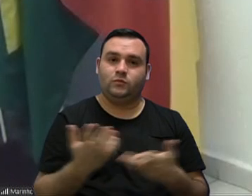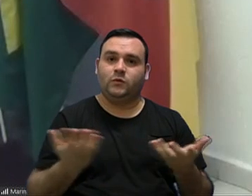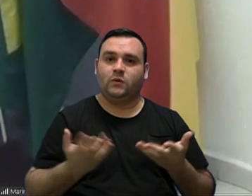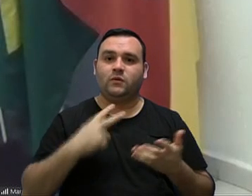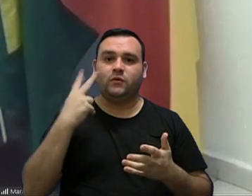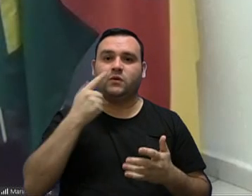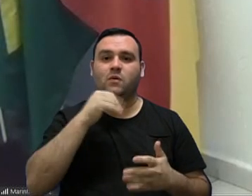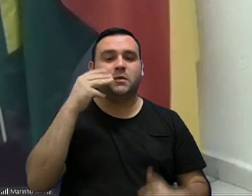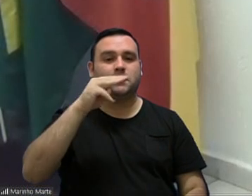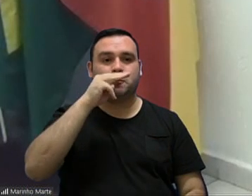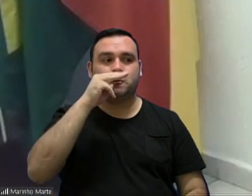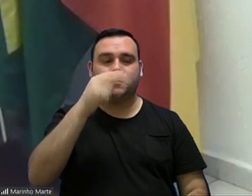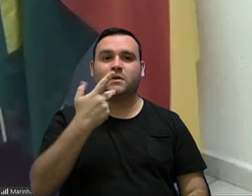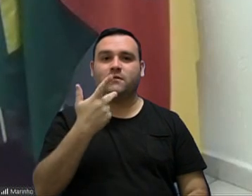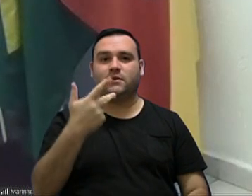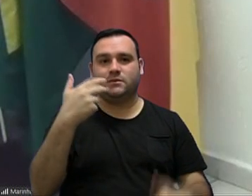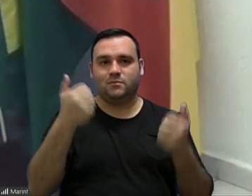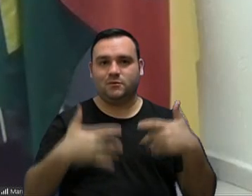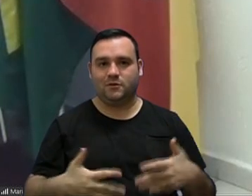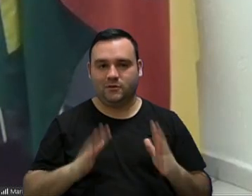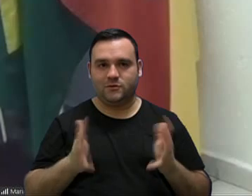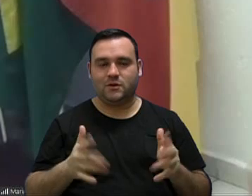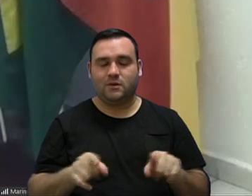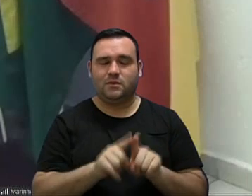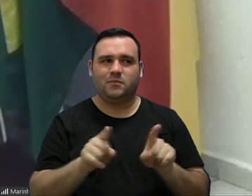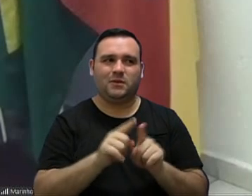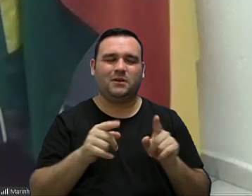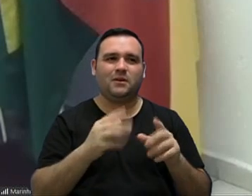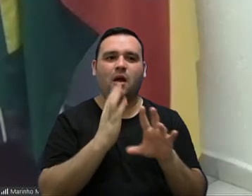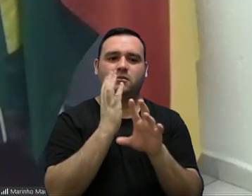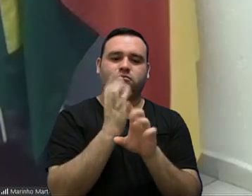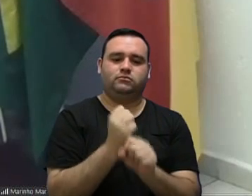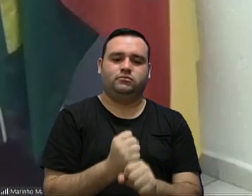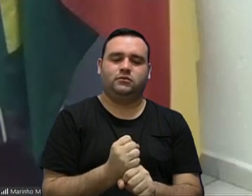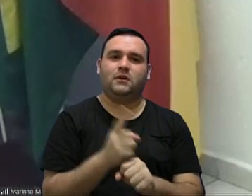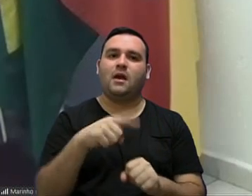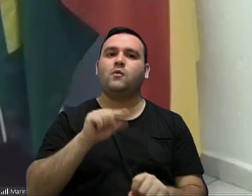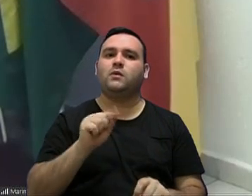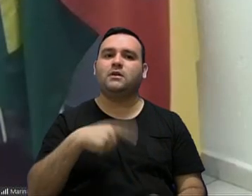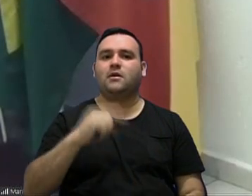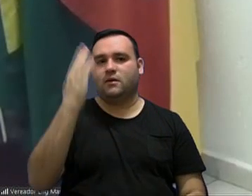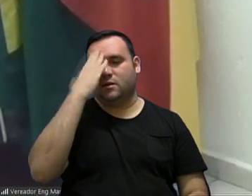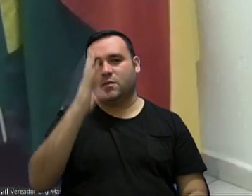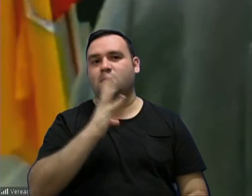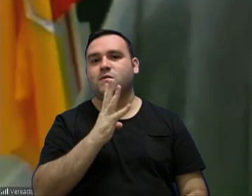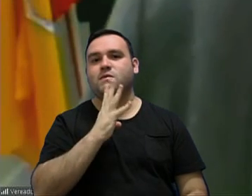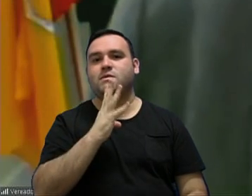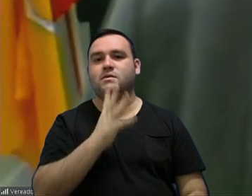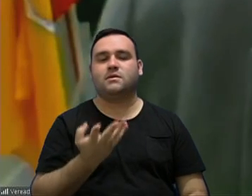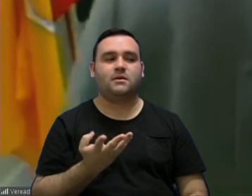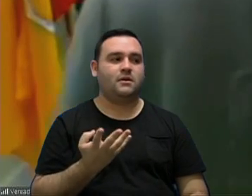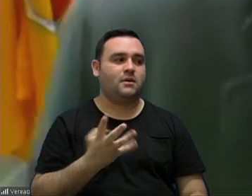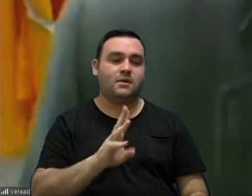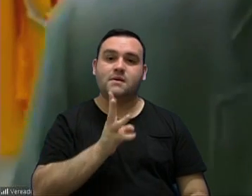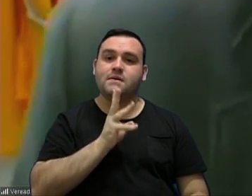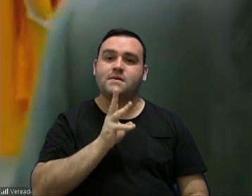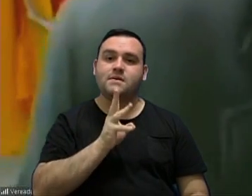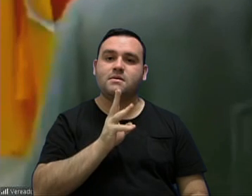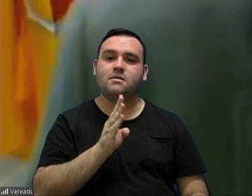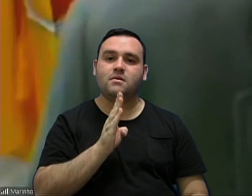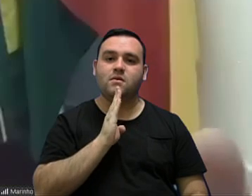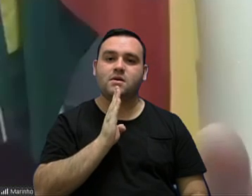esse cálculo que o vereador Martinez se refere. Esse cálculo, para nós sabermos essa...